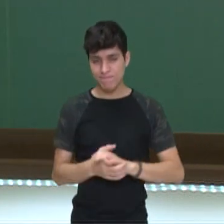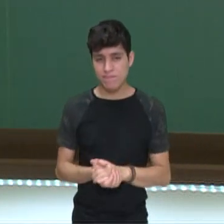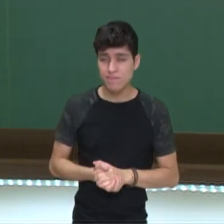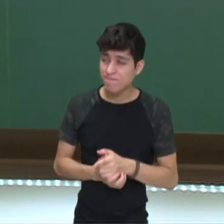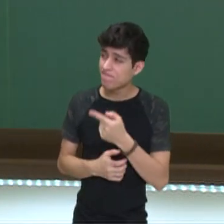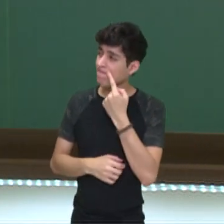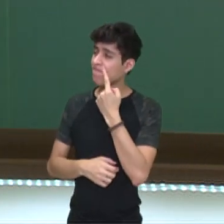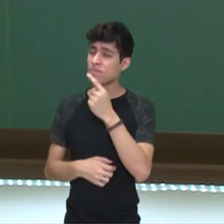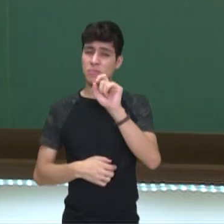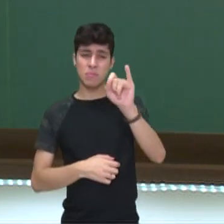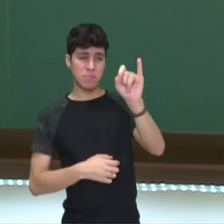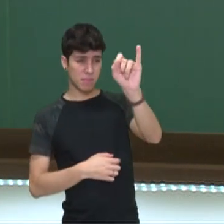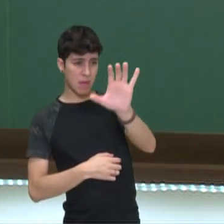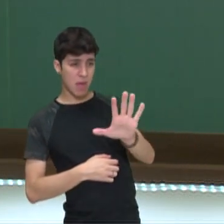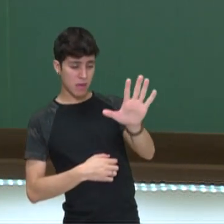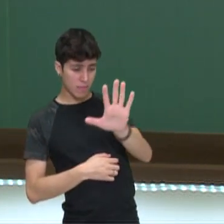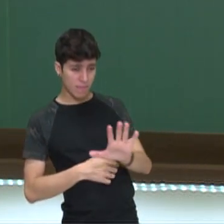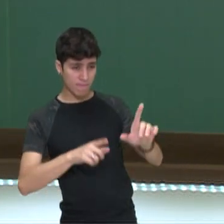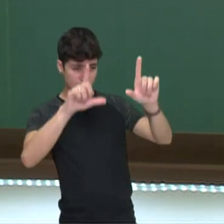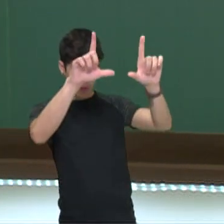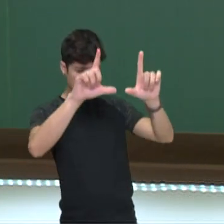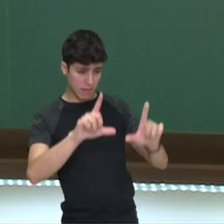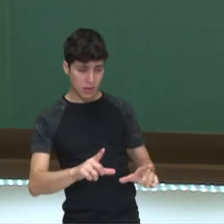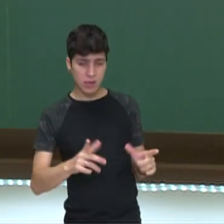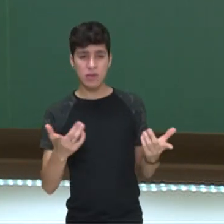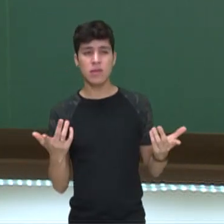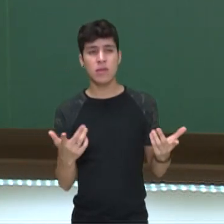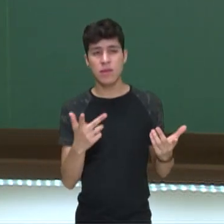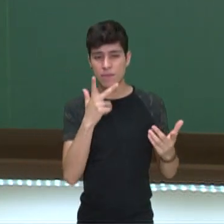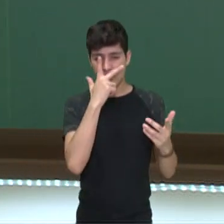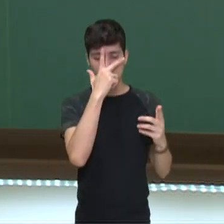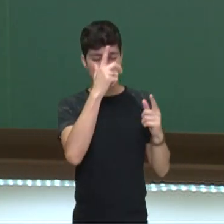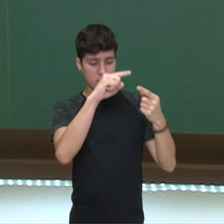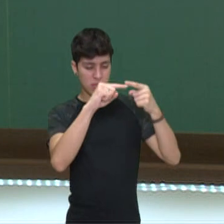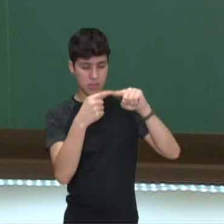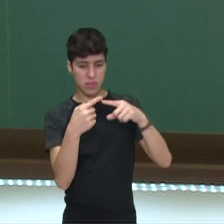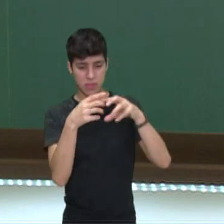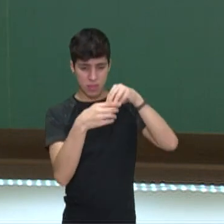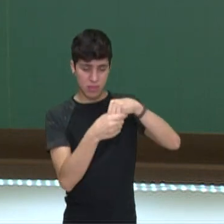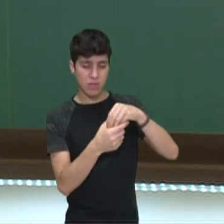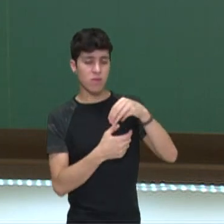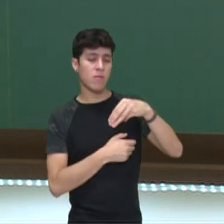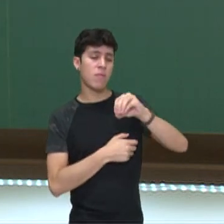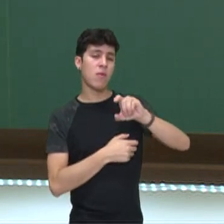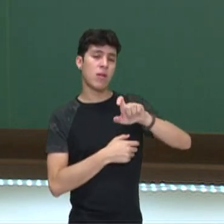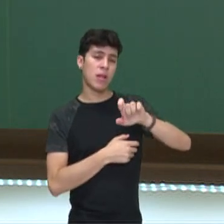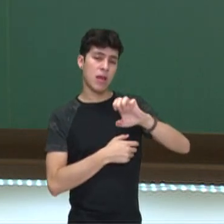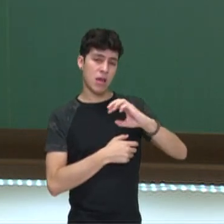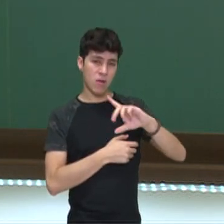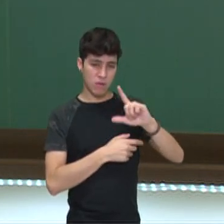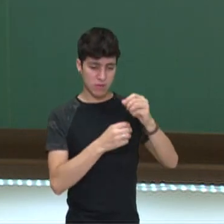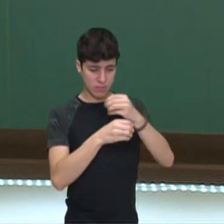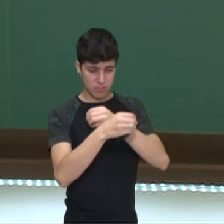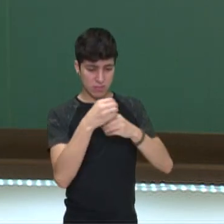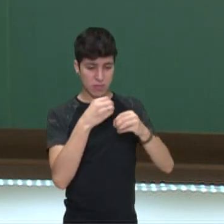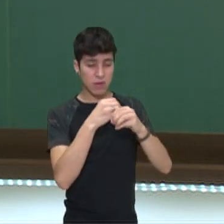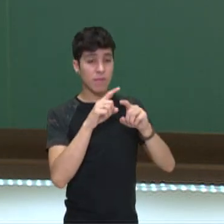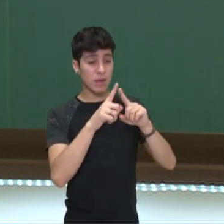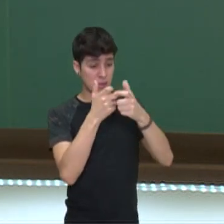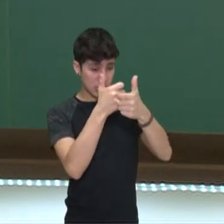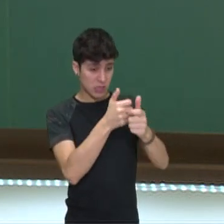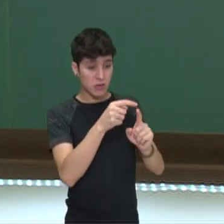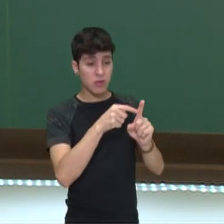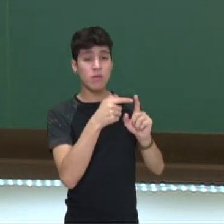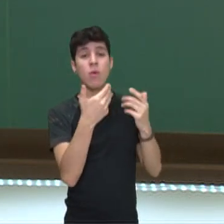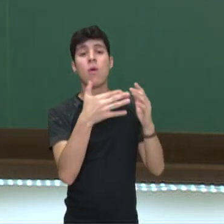E vejam, essas geometrias, eles vão se rearranjando dentro da molécula, com essas geometrias de acordo com o